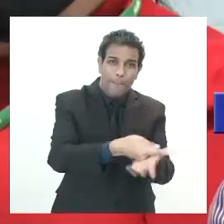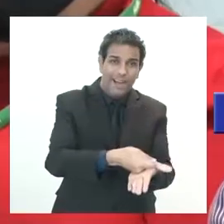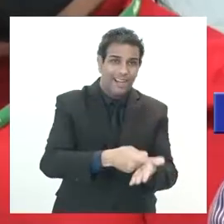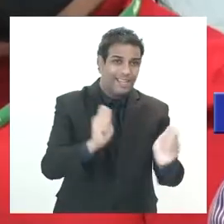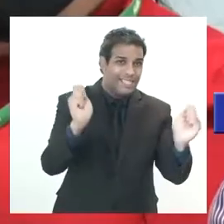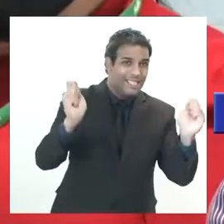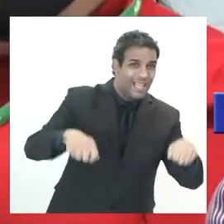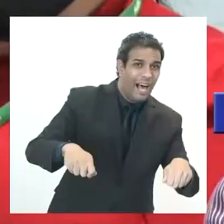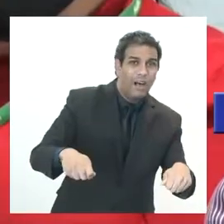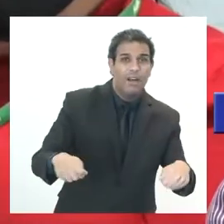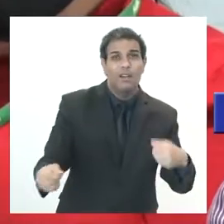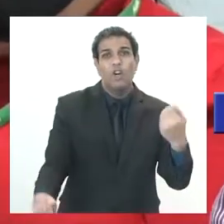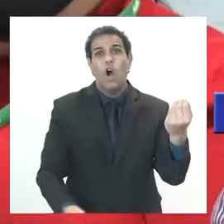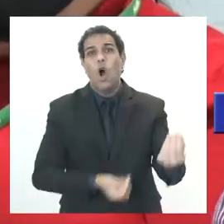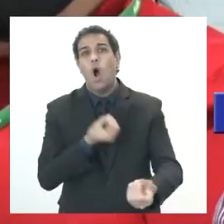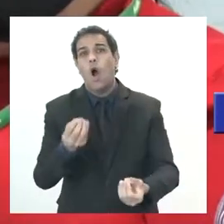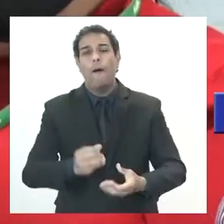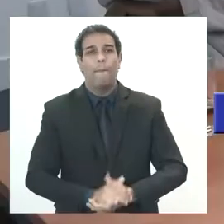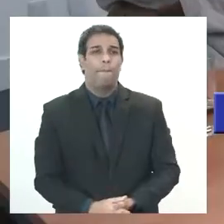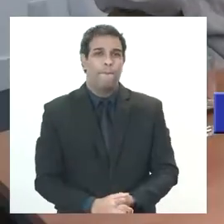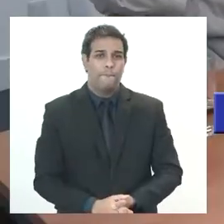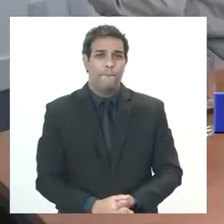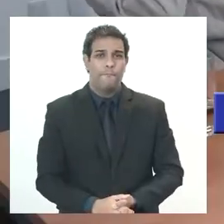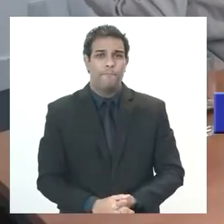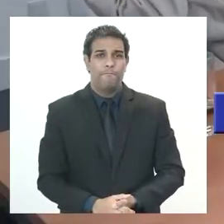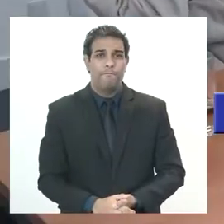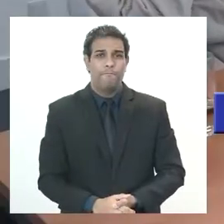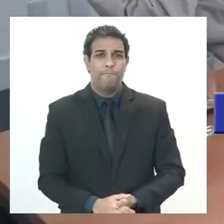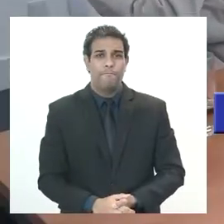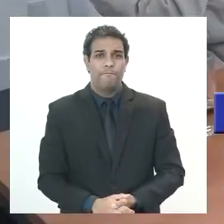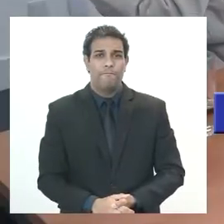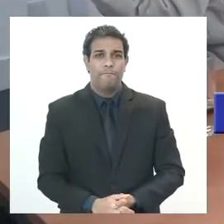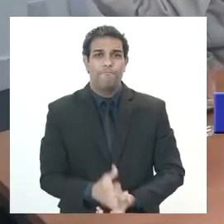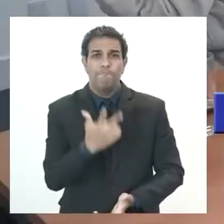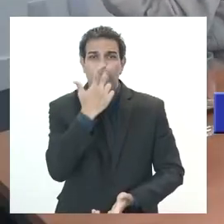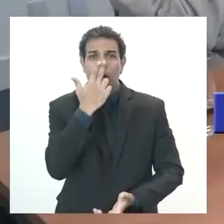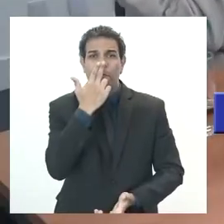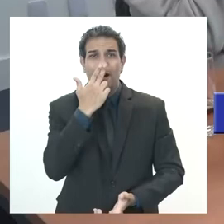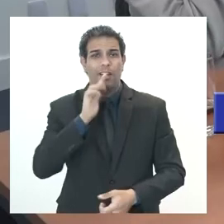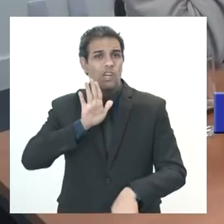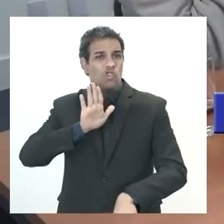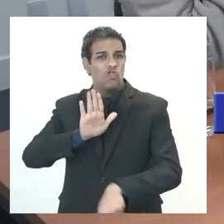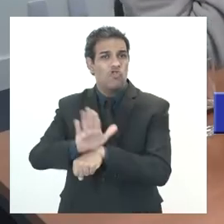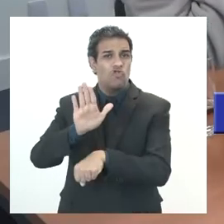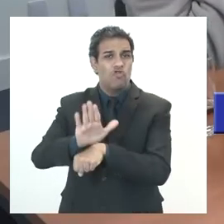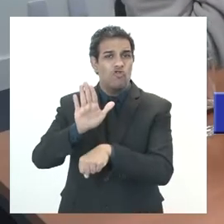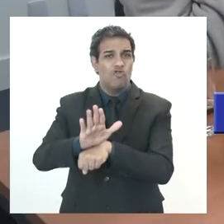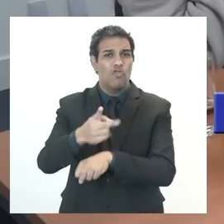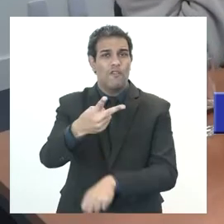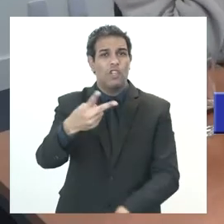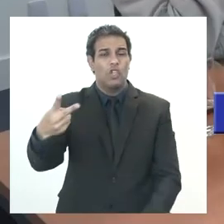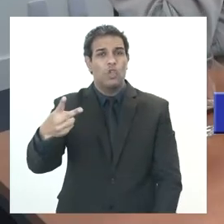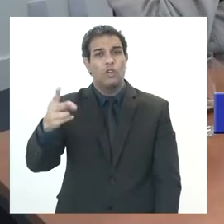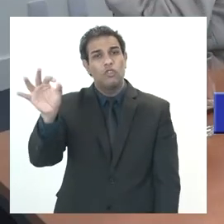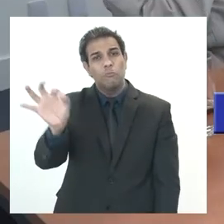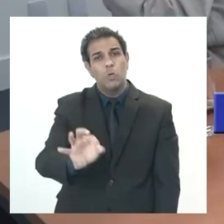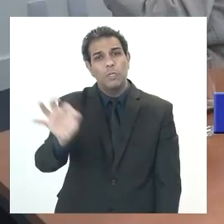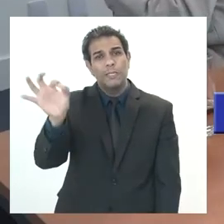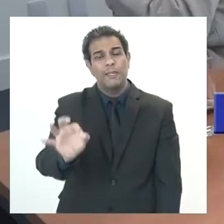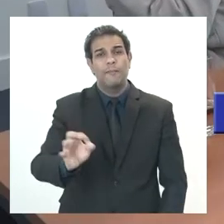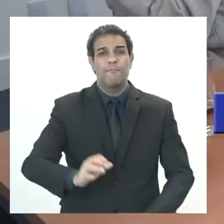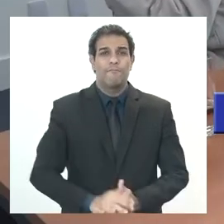razoável é razoável que ele a contribuição provisória e até 22 por cento